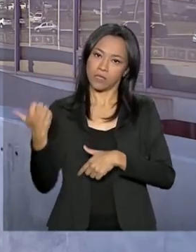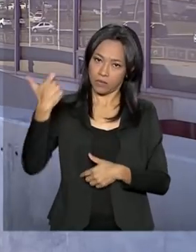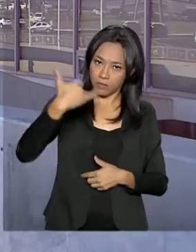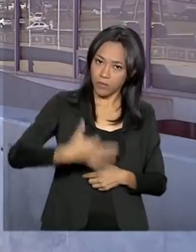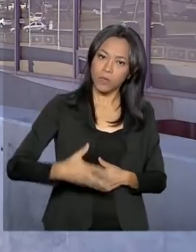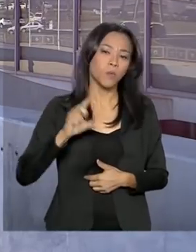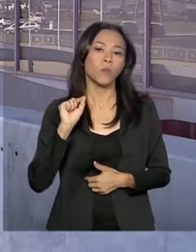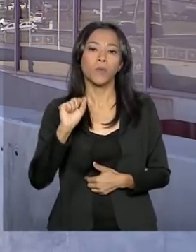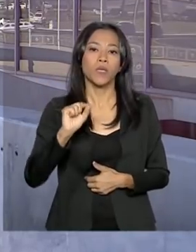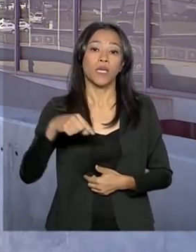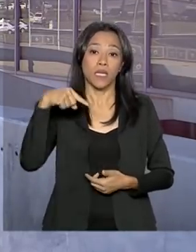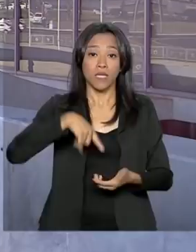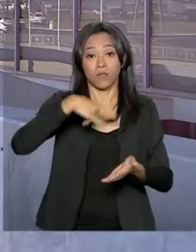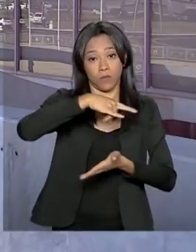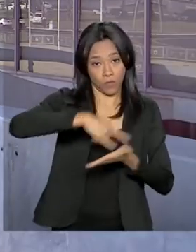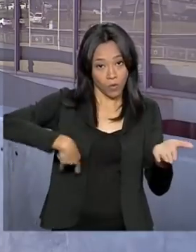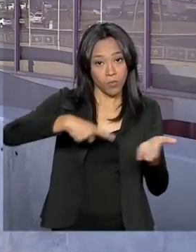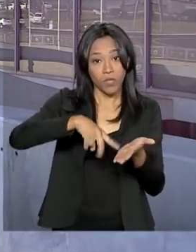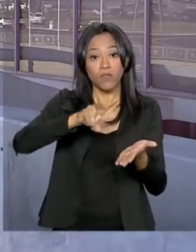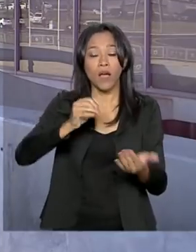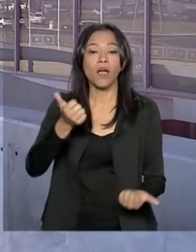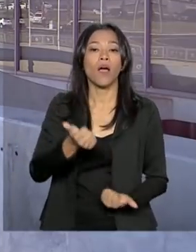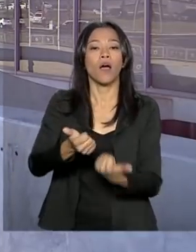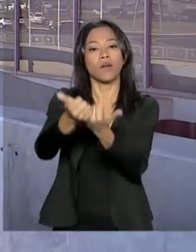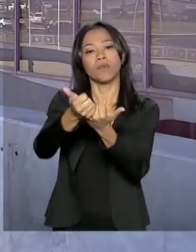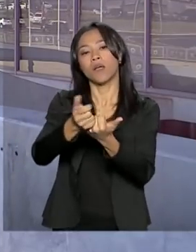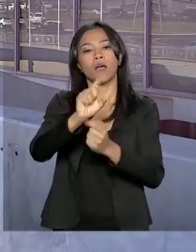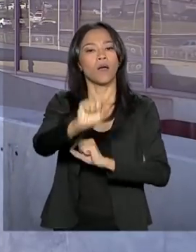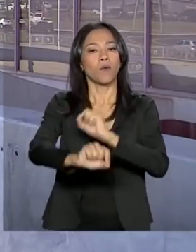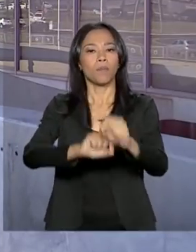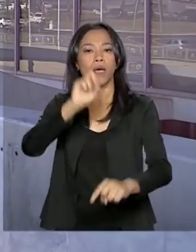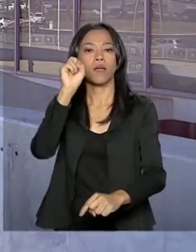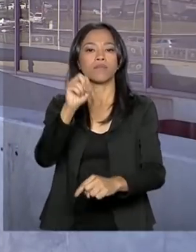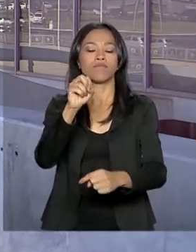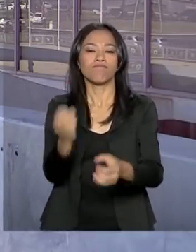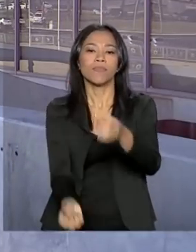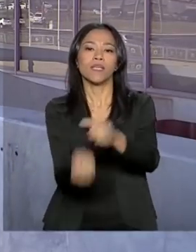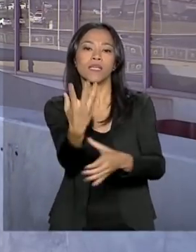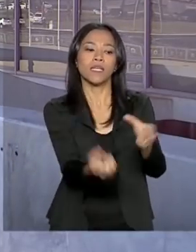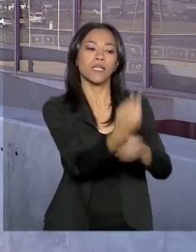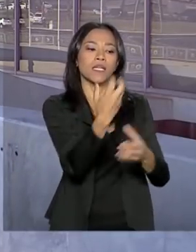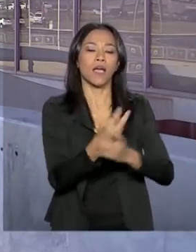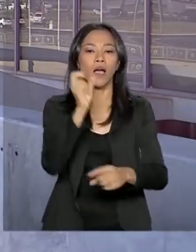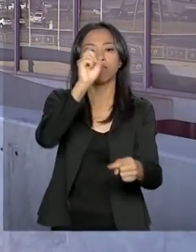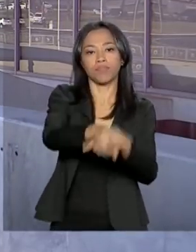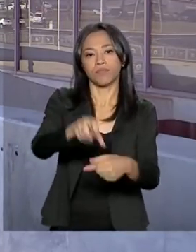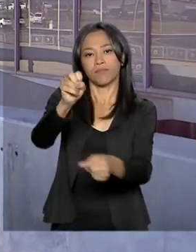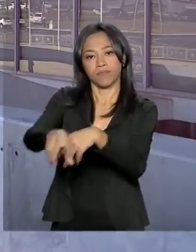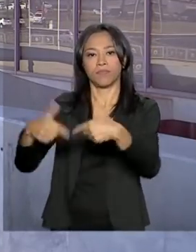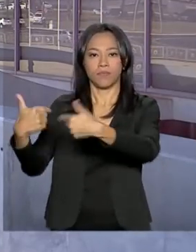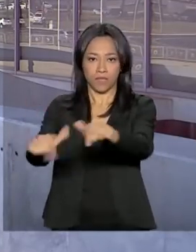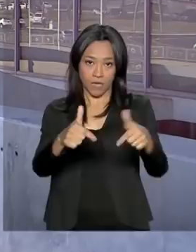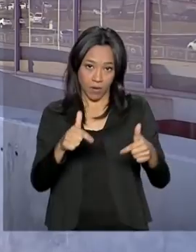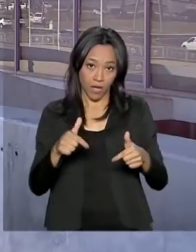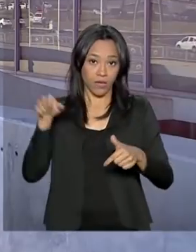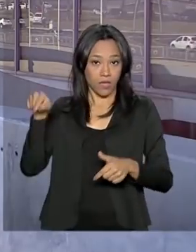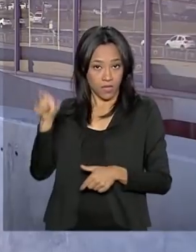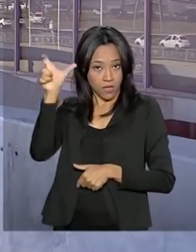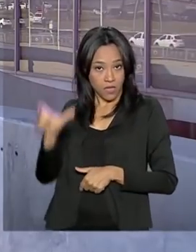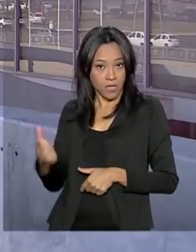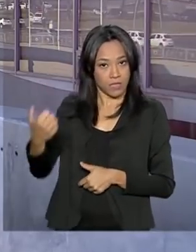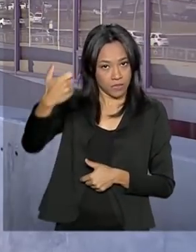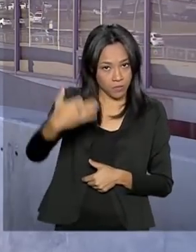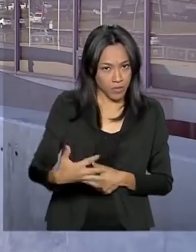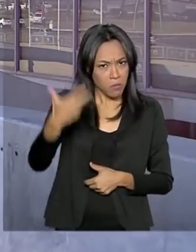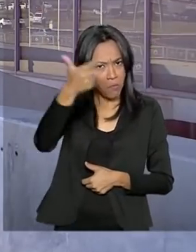disse que a medida vai contribuir para a criação de postos de trabalho. Segundo Marinho, com mais